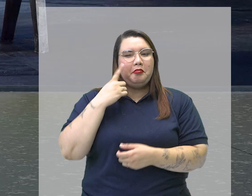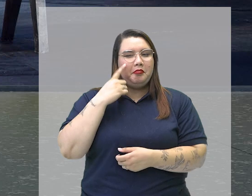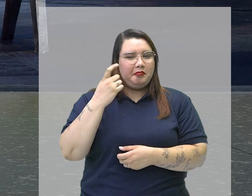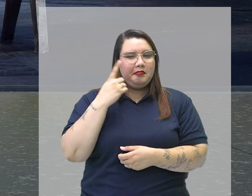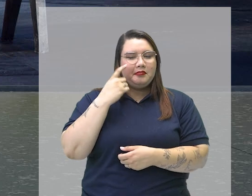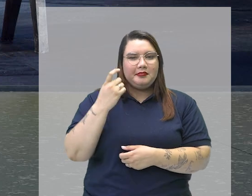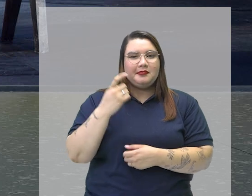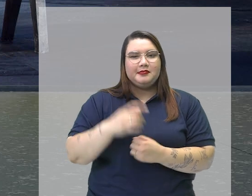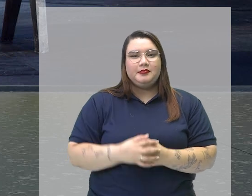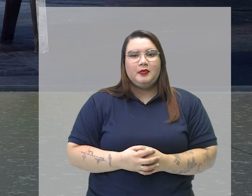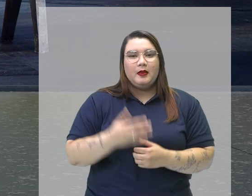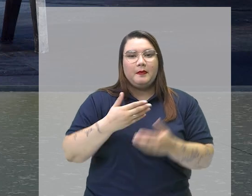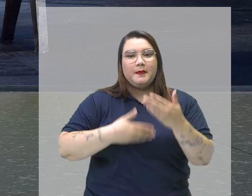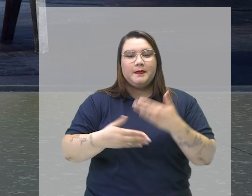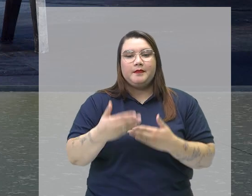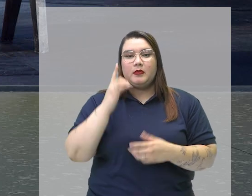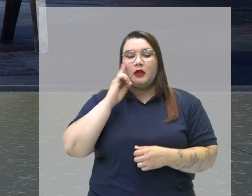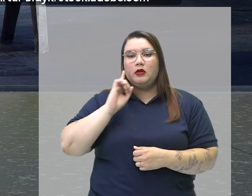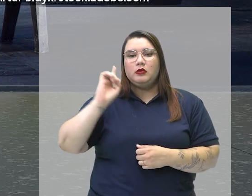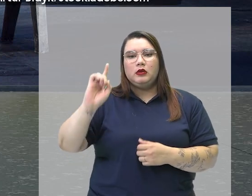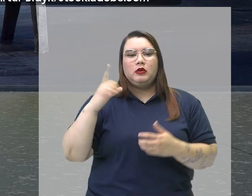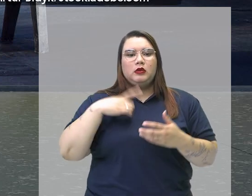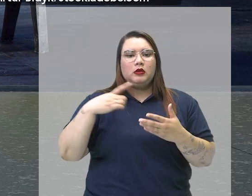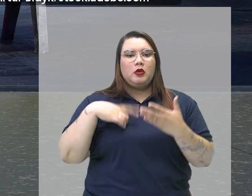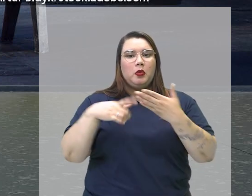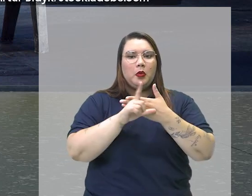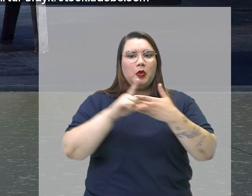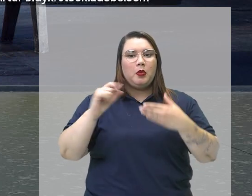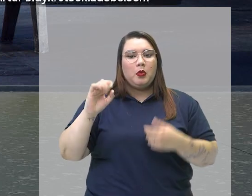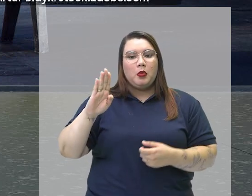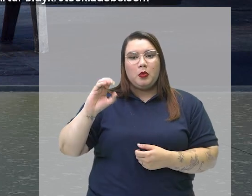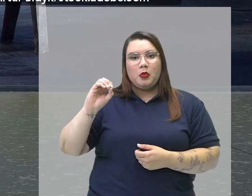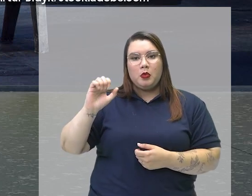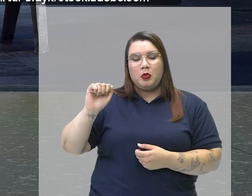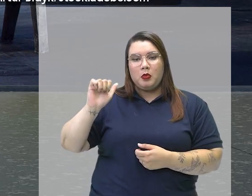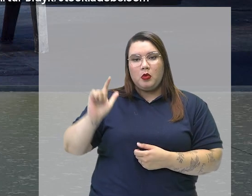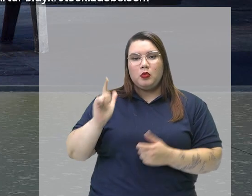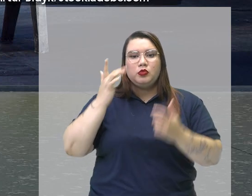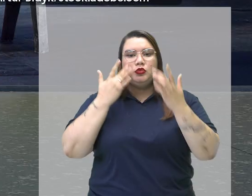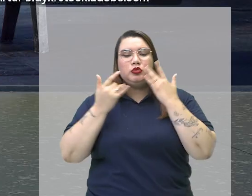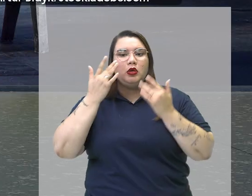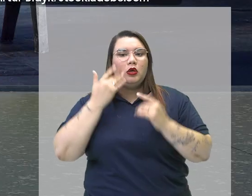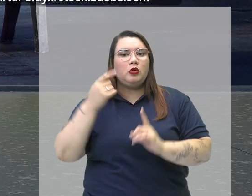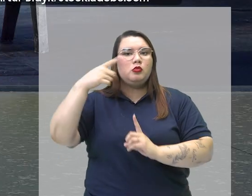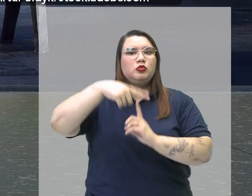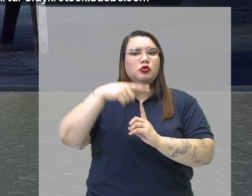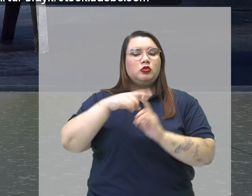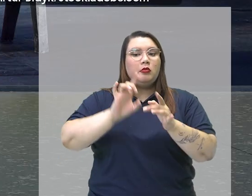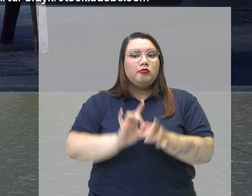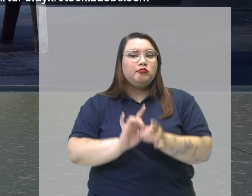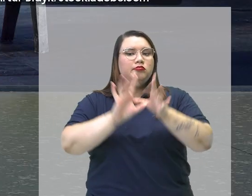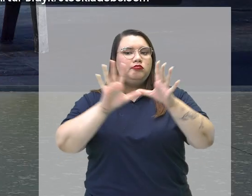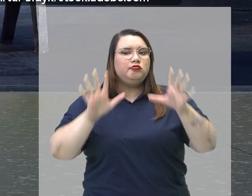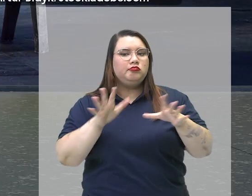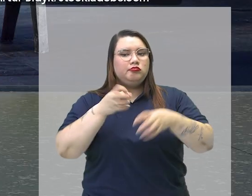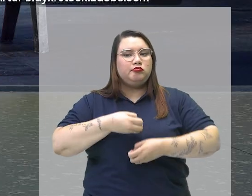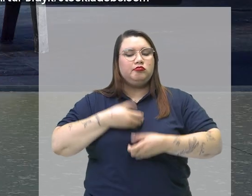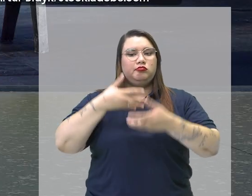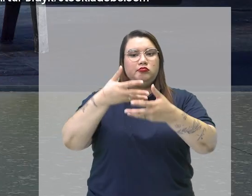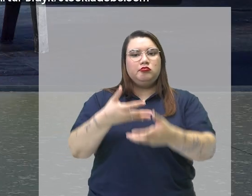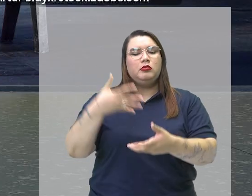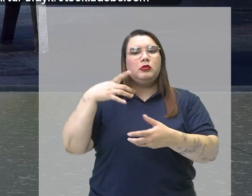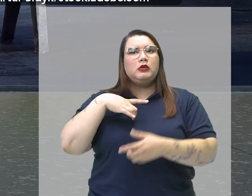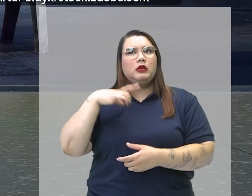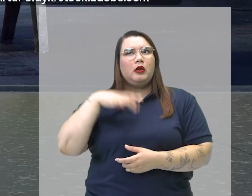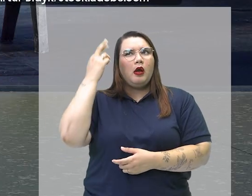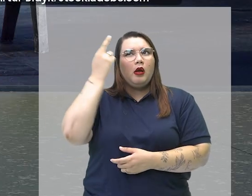convivência. Bem interessante. Prosseguindo, conforme Boal, o teatro é um instrumento de libertação,